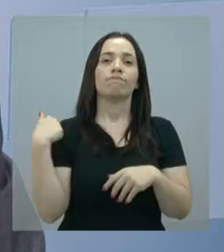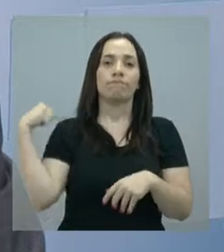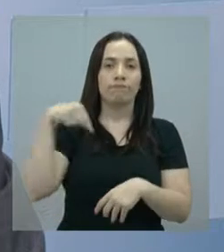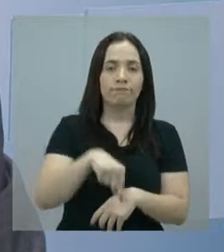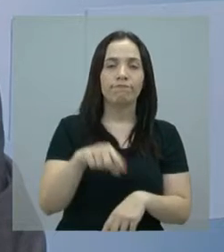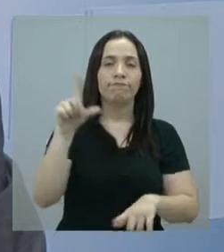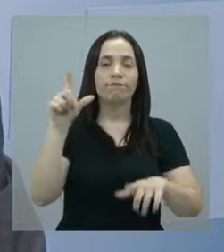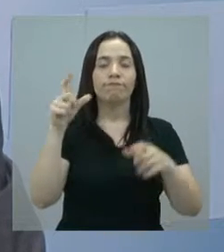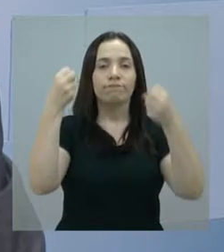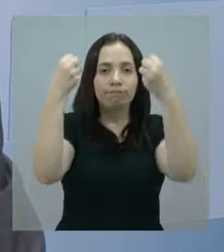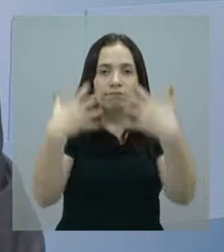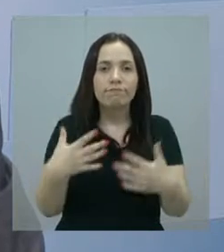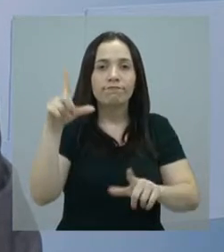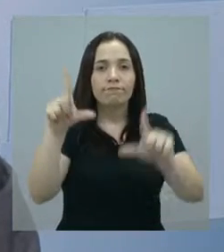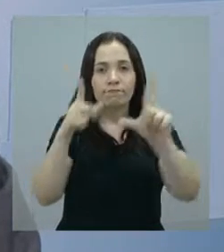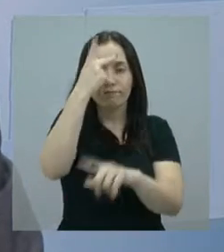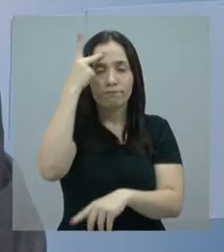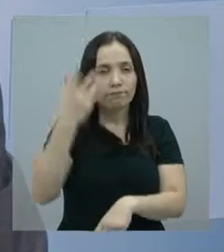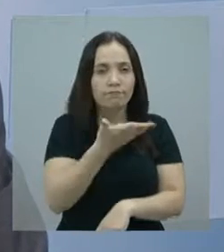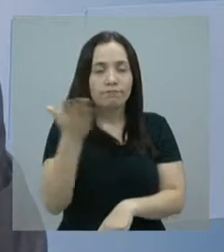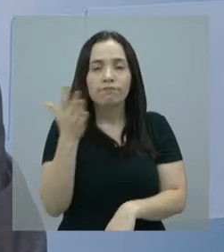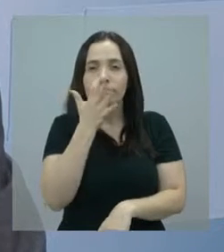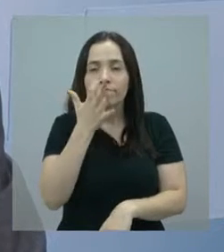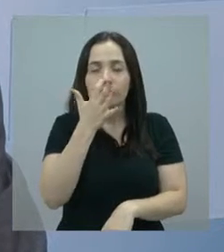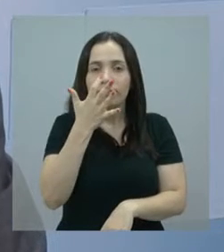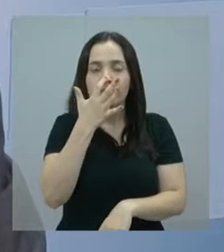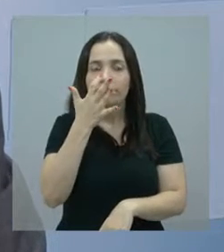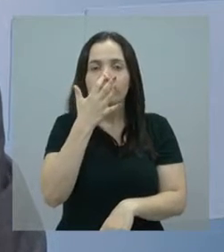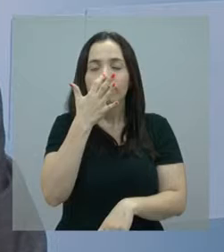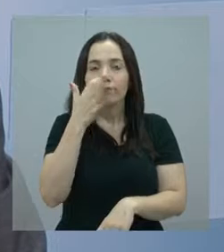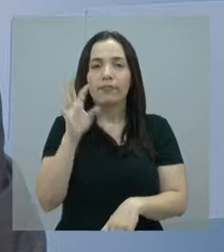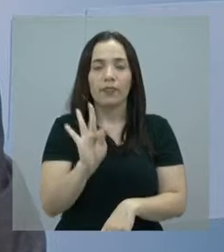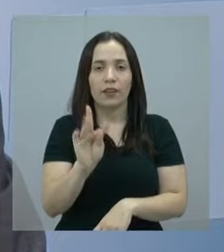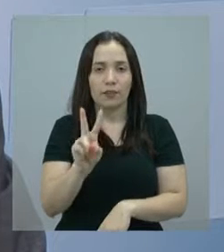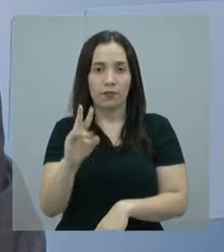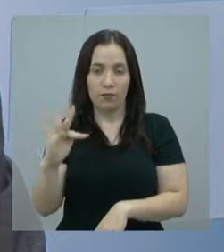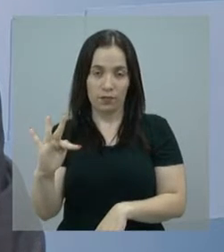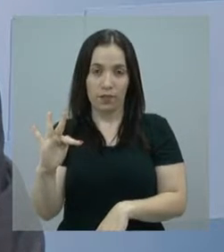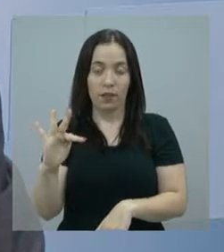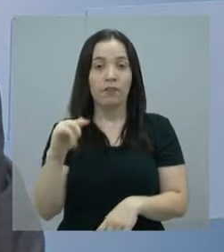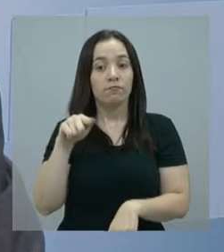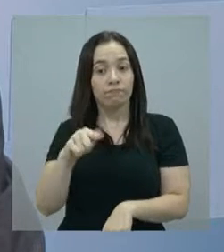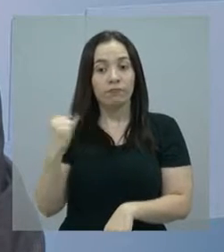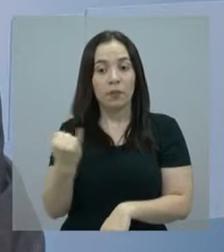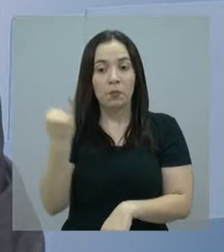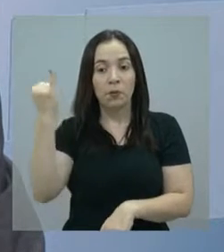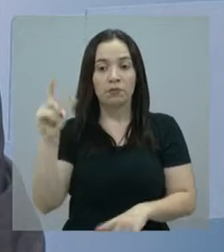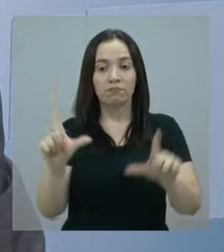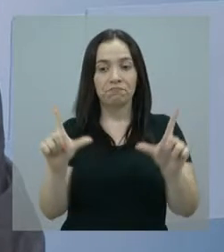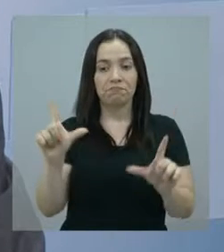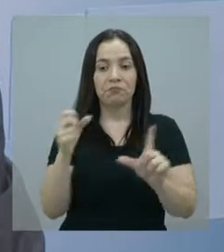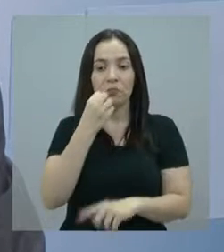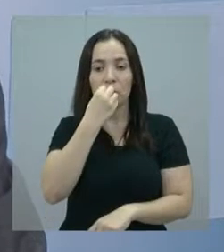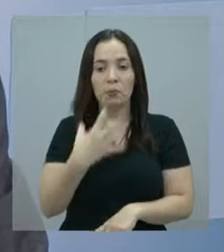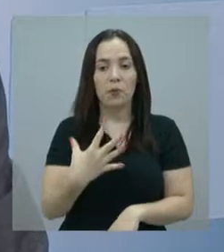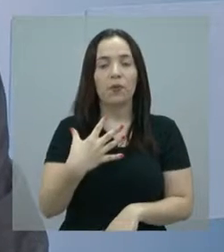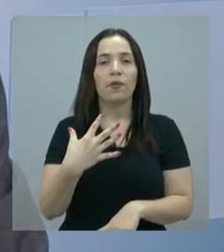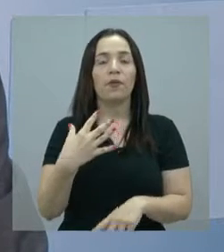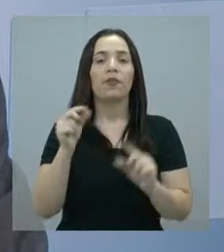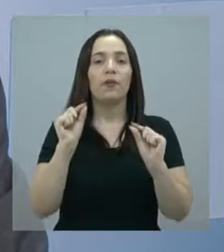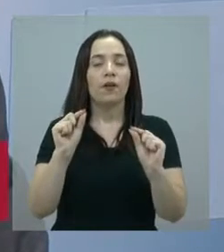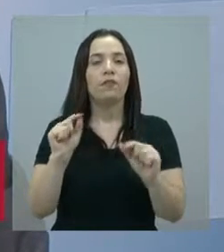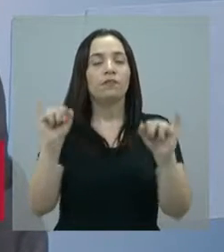seu telespectador, com o telespectador da TV Fortaleza, nesse importante programa que dá uma contribuição